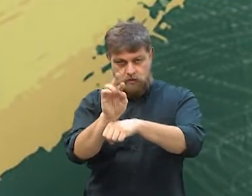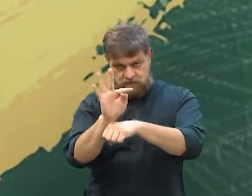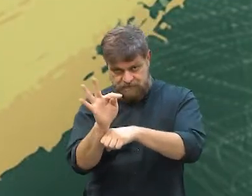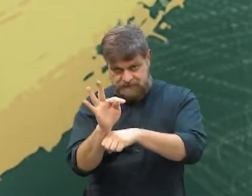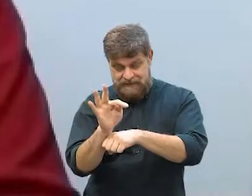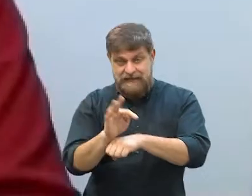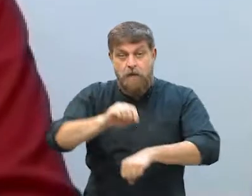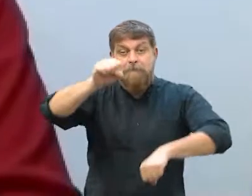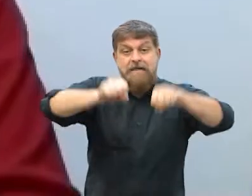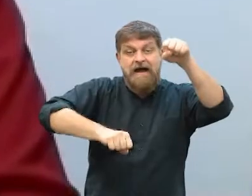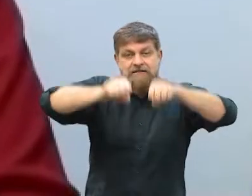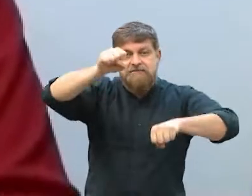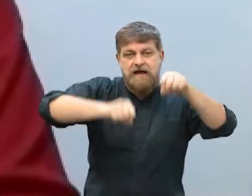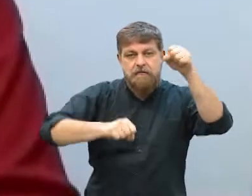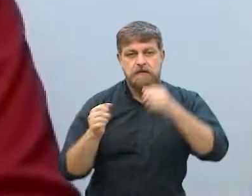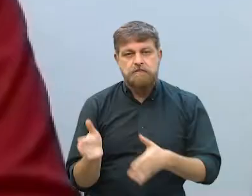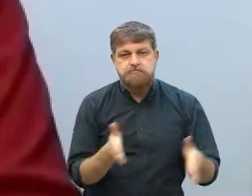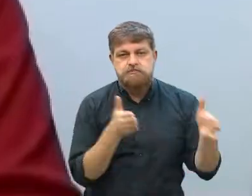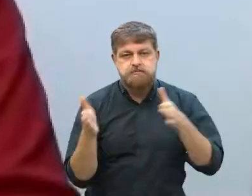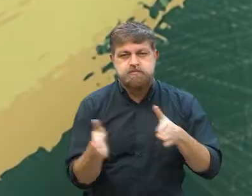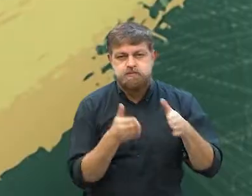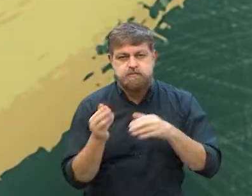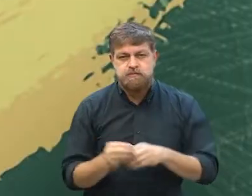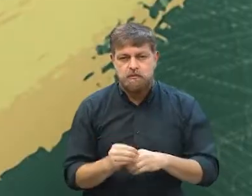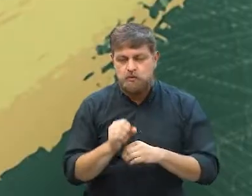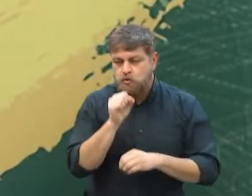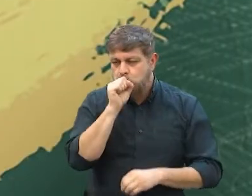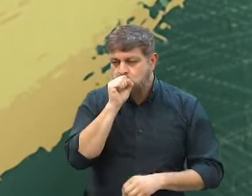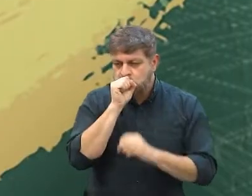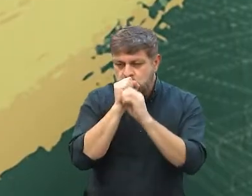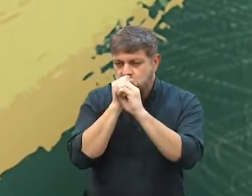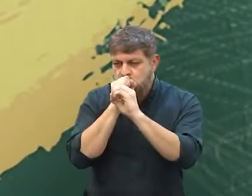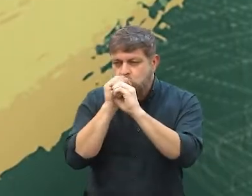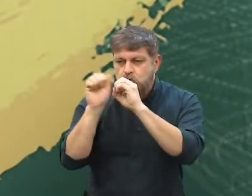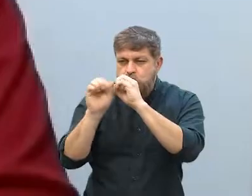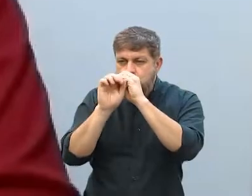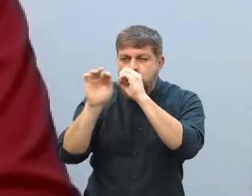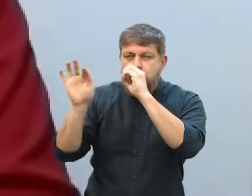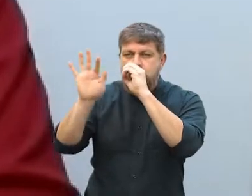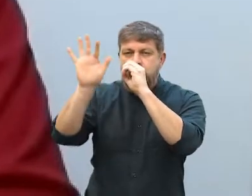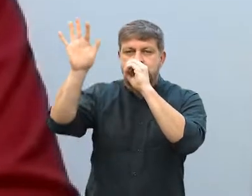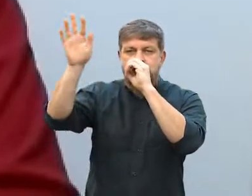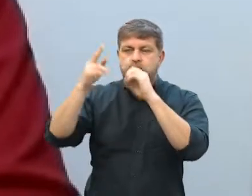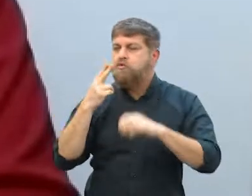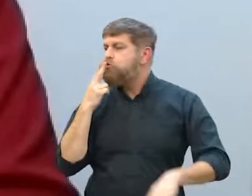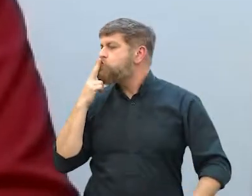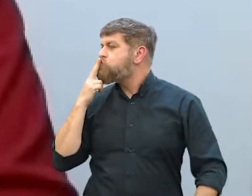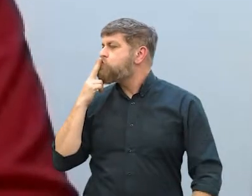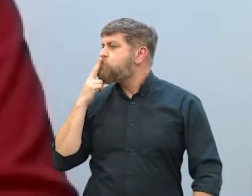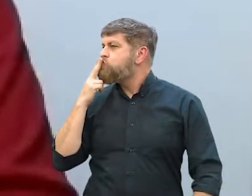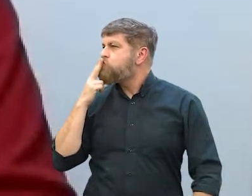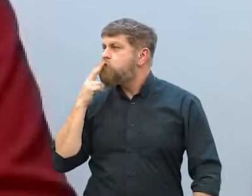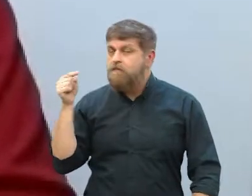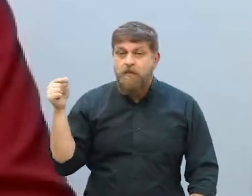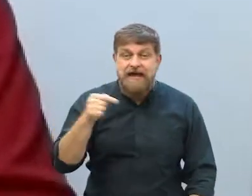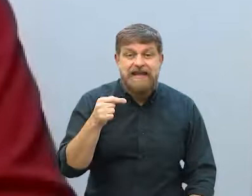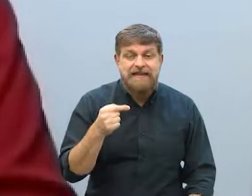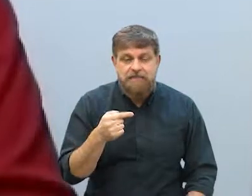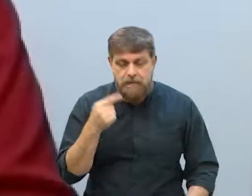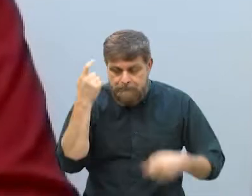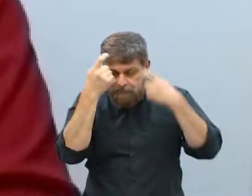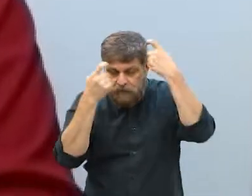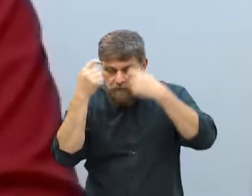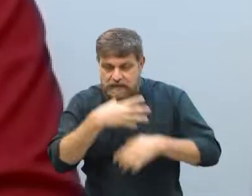fábrica na época de fumo. E ele, preocupado com os filhos dos